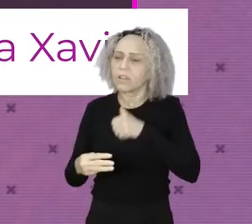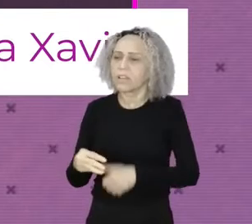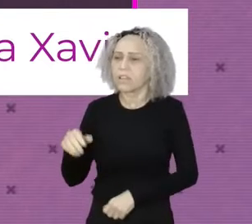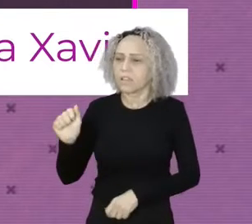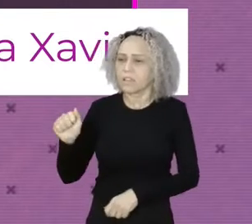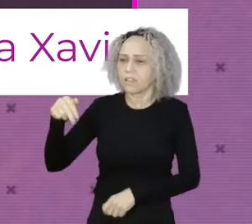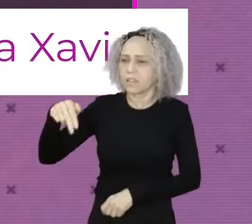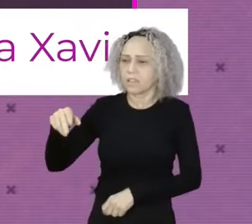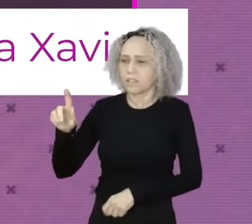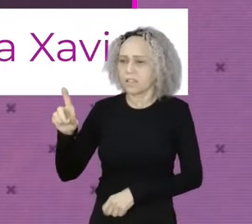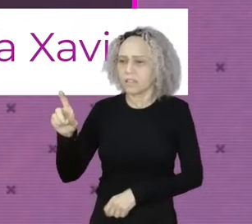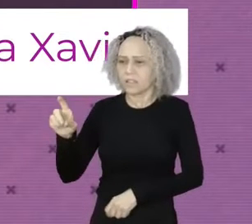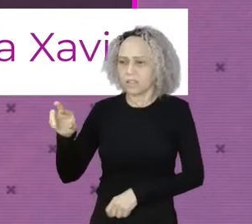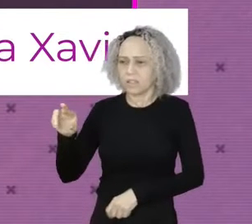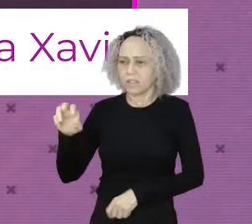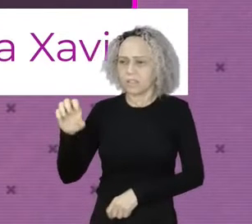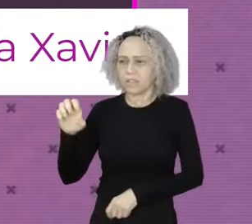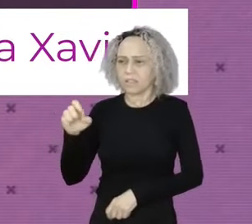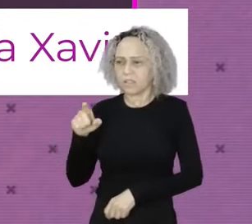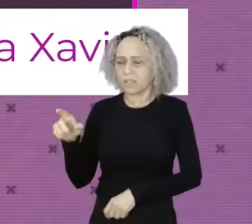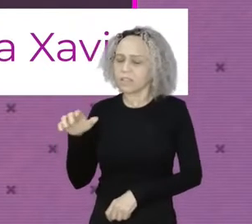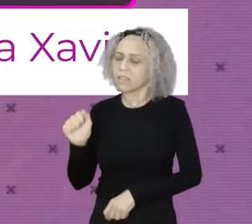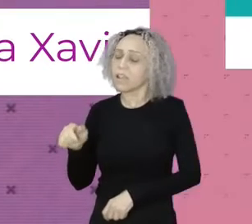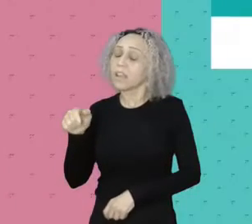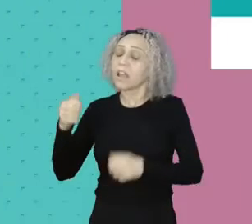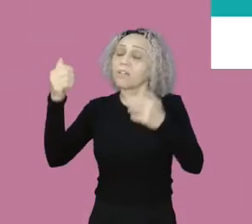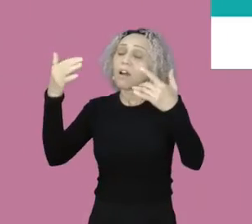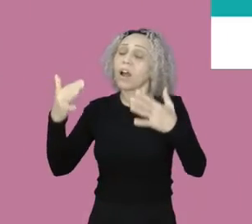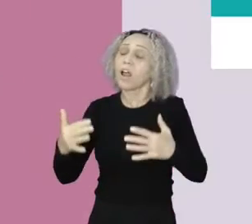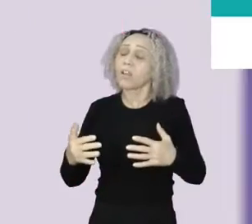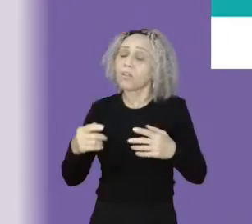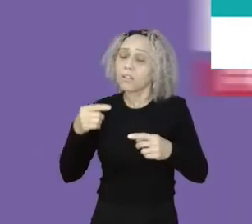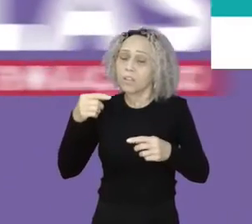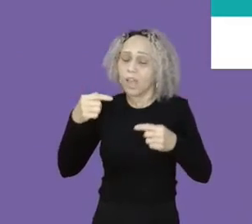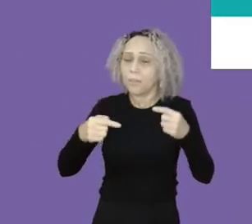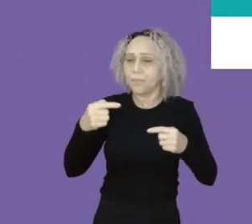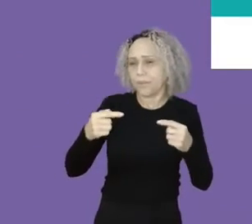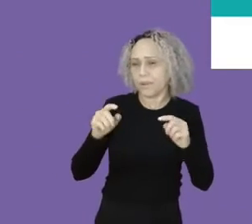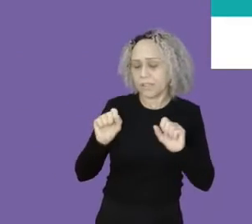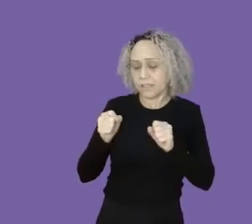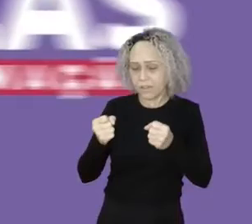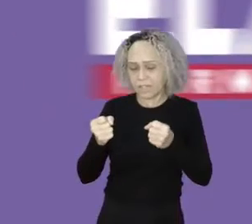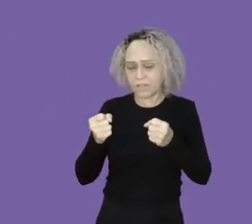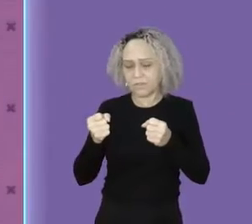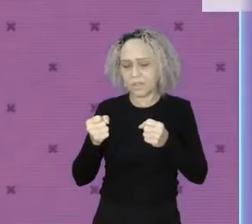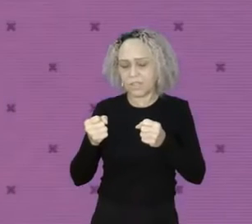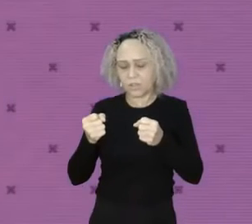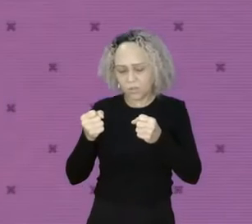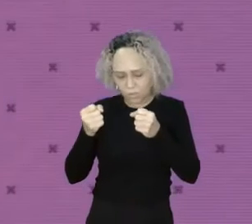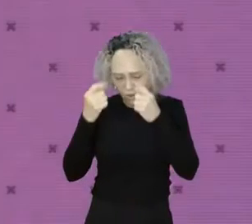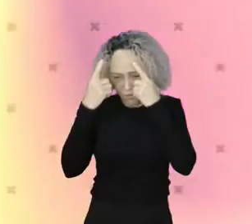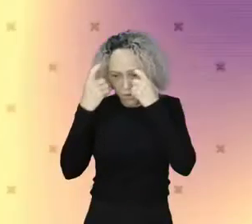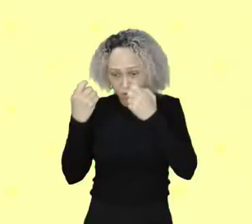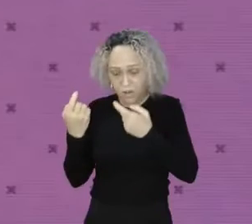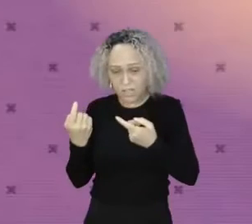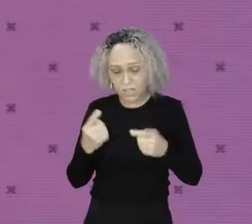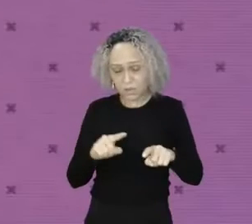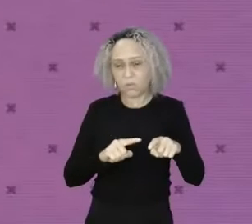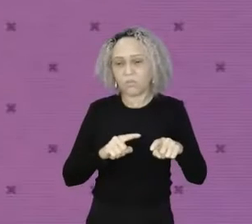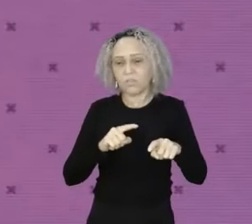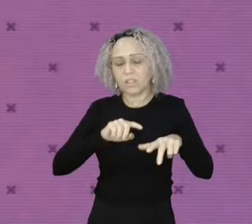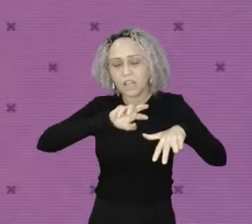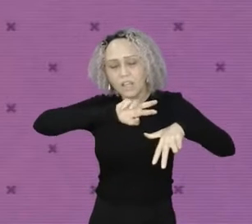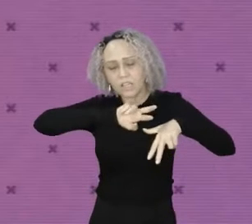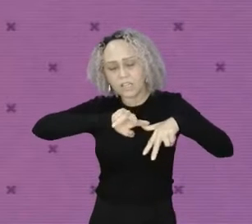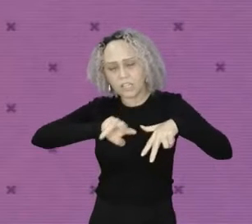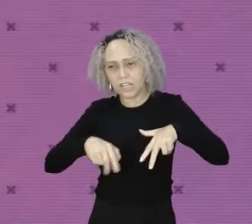Andresa Xavier, falou sobre o enfrentamento à violência política de gênero. Anote na sua agenda que amanhã tem mais. Compartilhe as aulas do TV